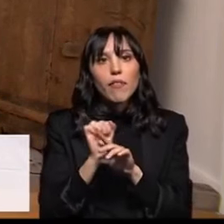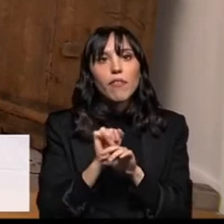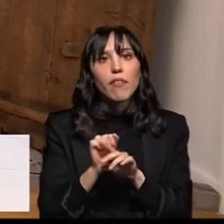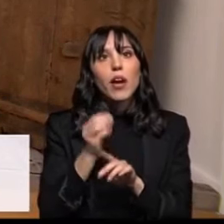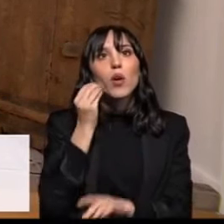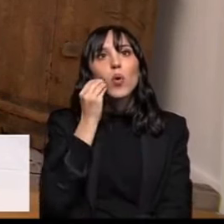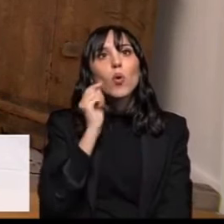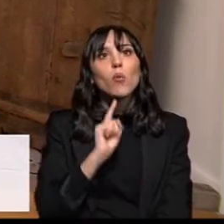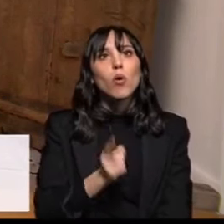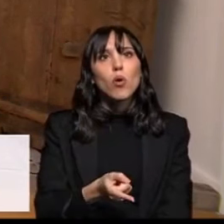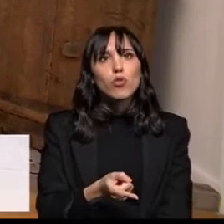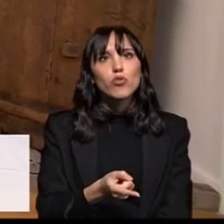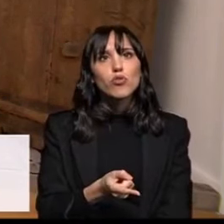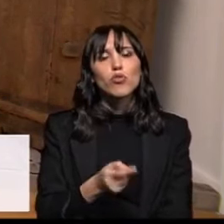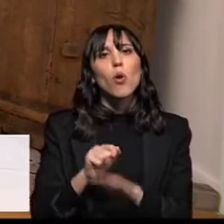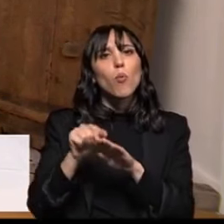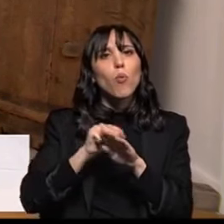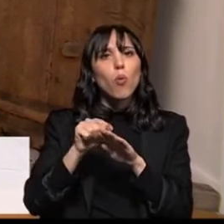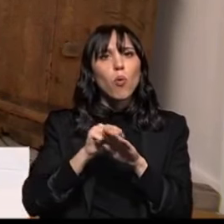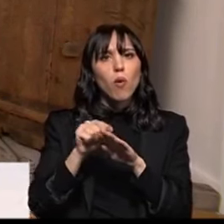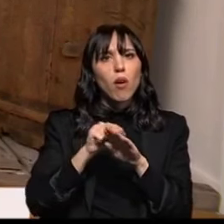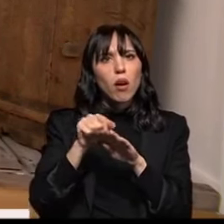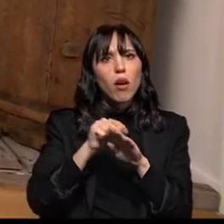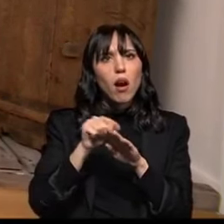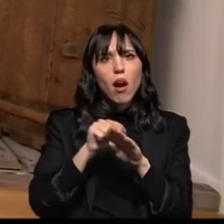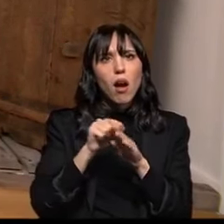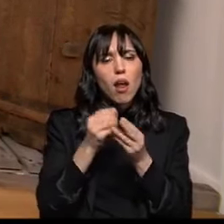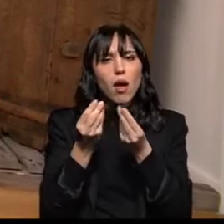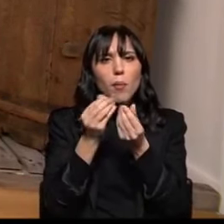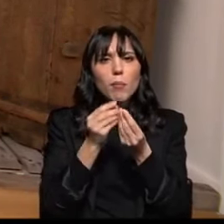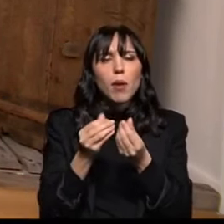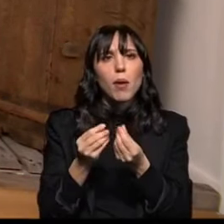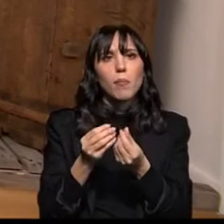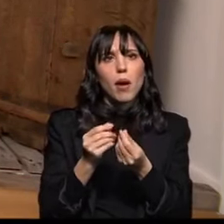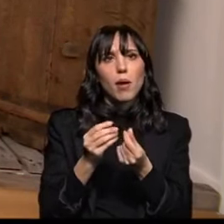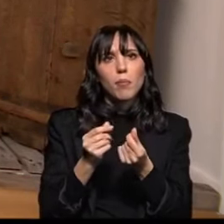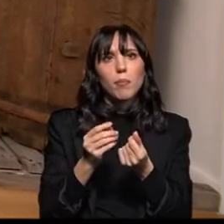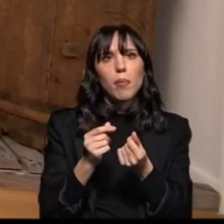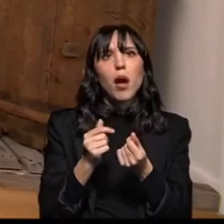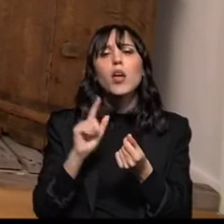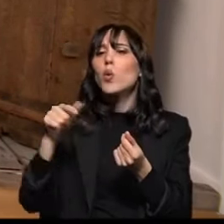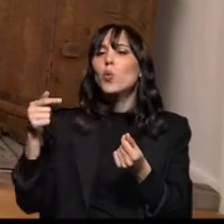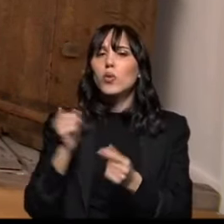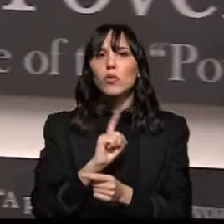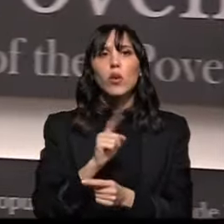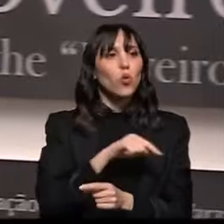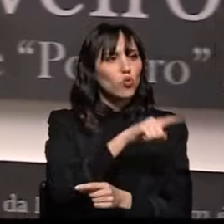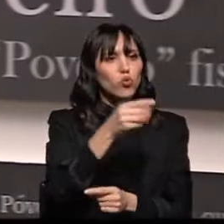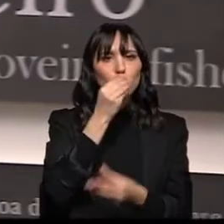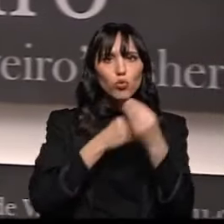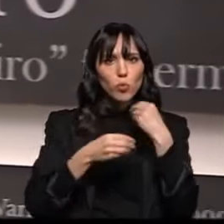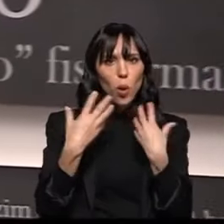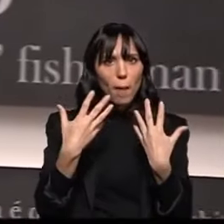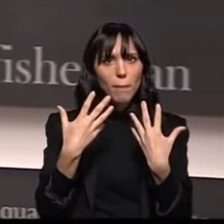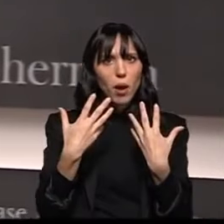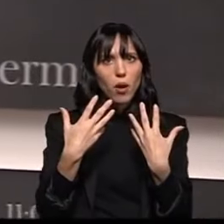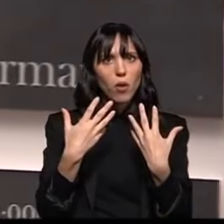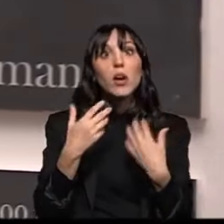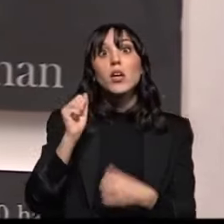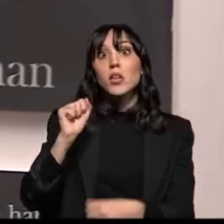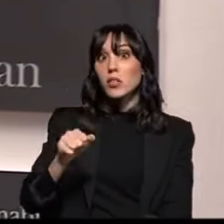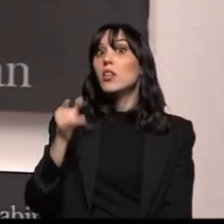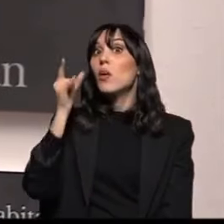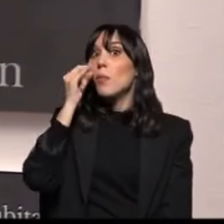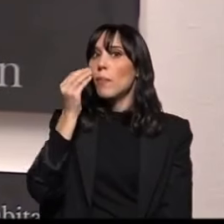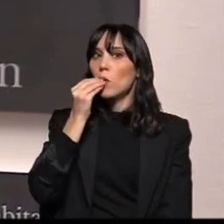borralha. Pois. Esfregava-se aquilo com borralha. A mais comíamos à mão. Portanto, os outros comiam à mão. O sim. Pai comia com o garfo. Com o garfo. Mas também